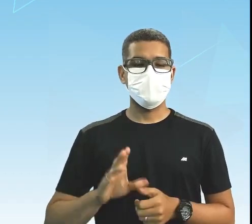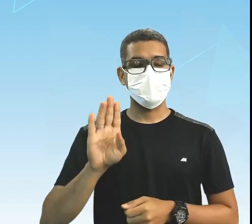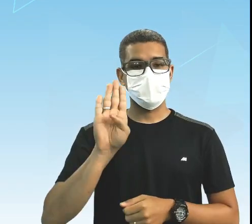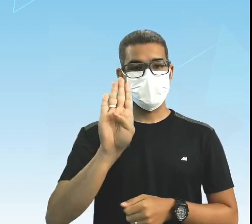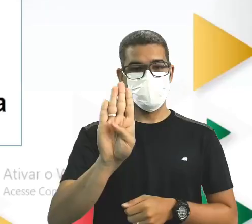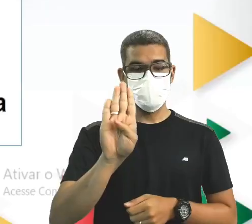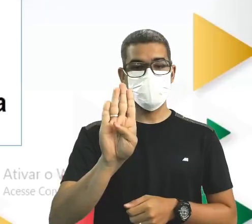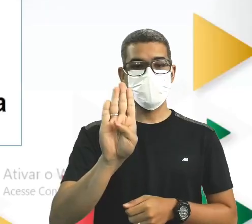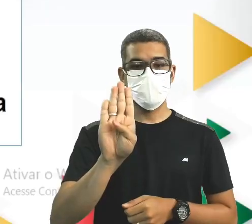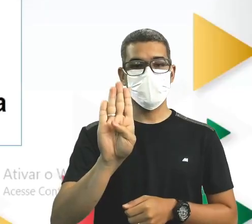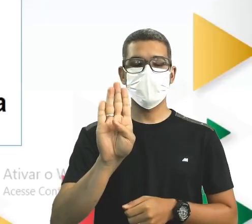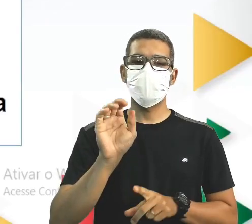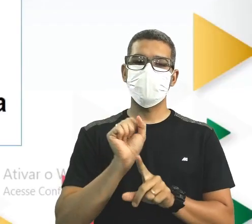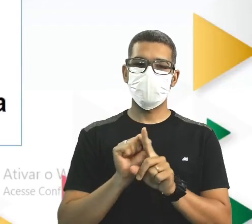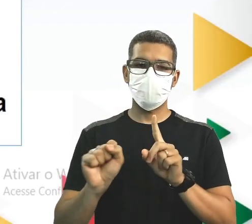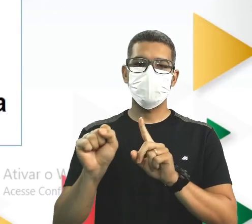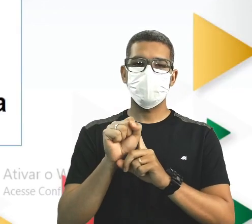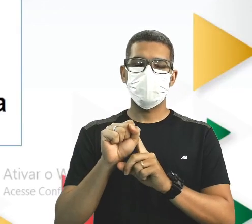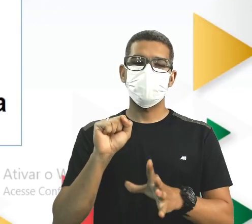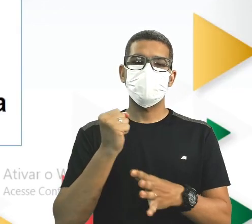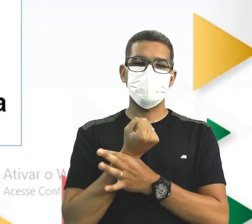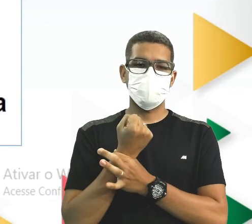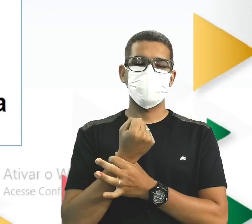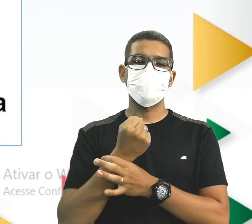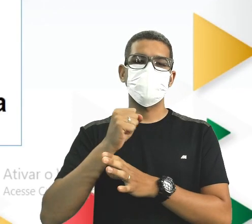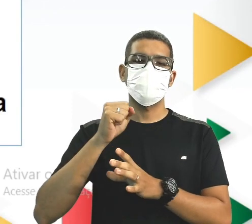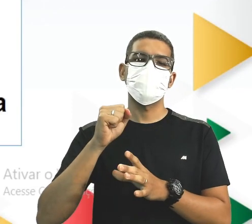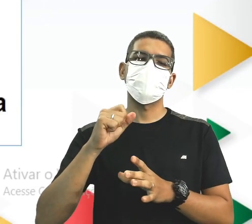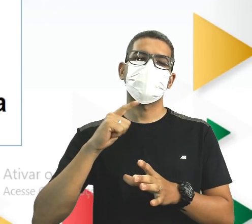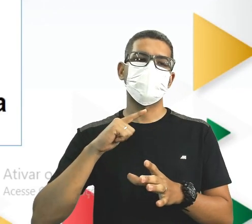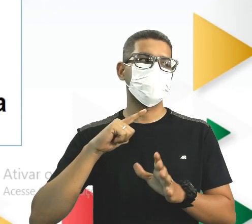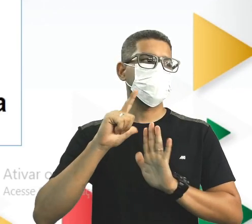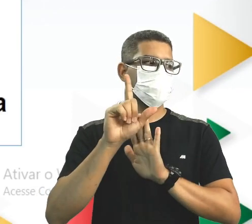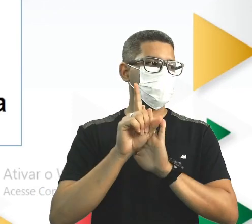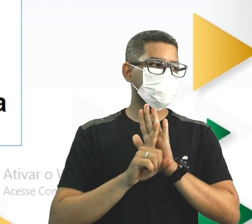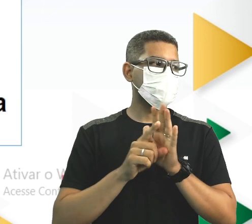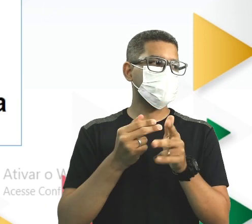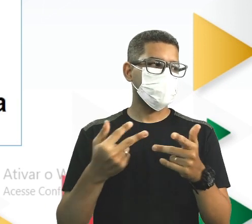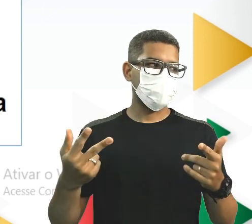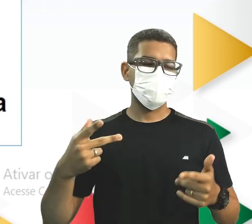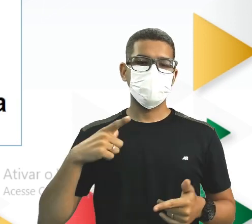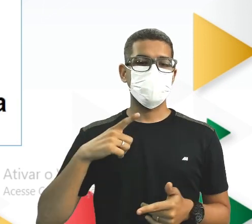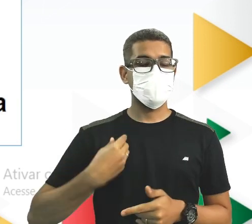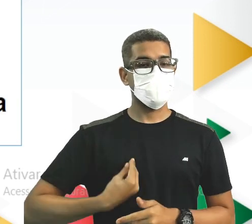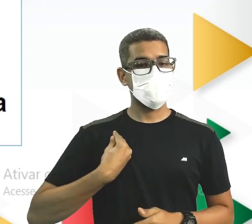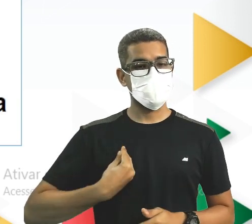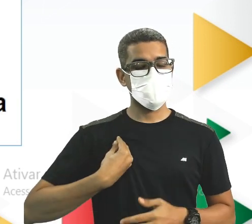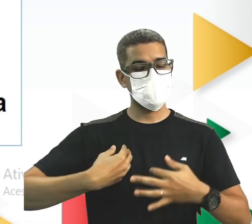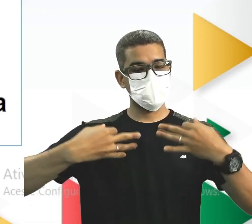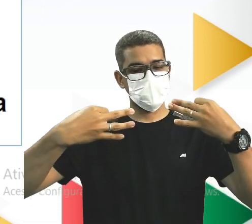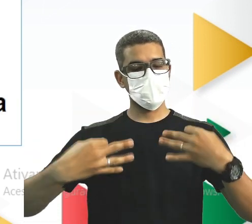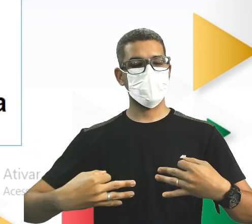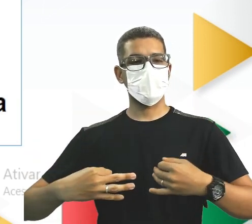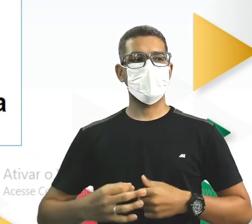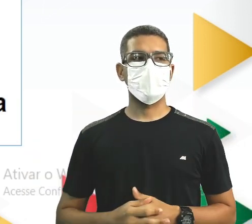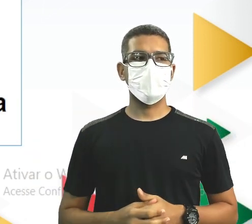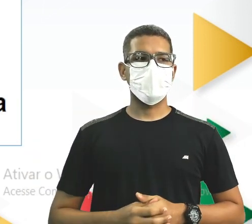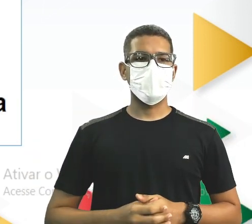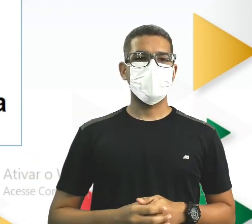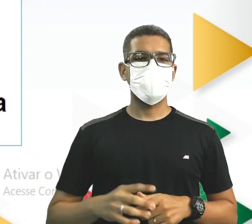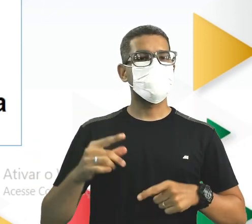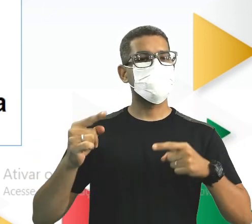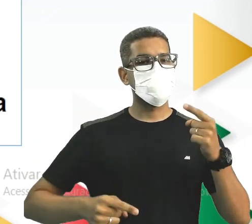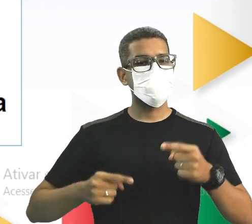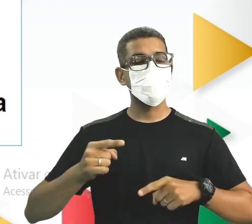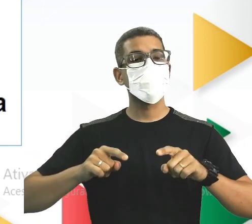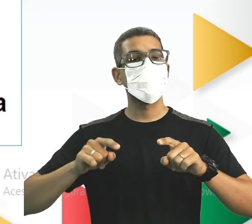B. Cidadania social, ela vai me garantir meus direitos relativos a uma vida mais digna, dentro de todas as esferas. Política,